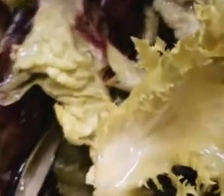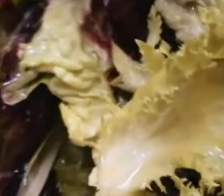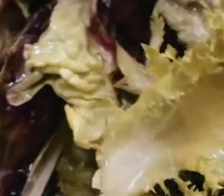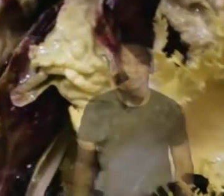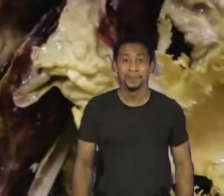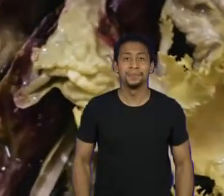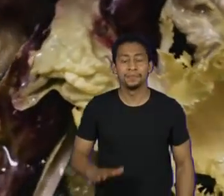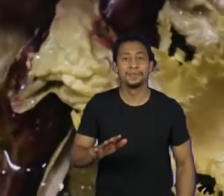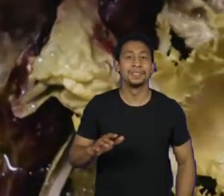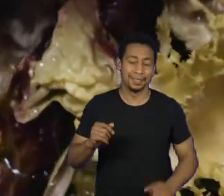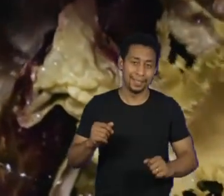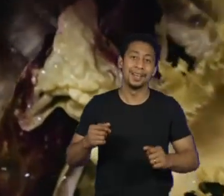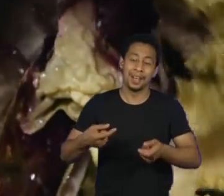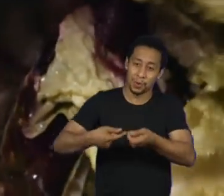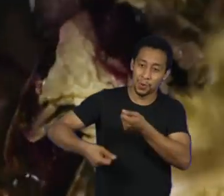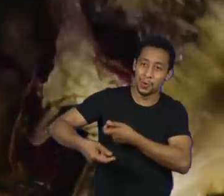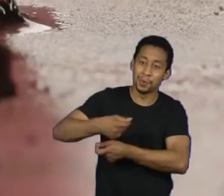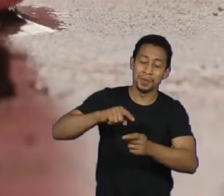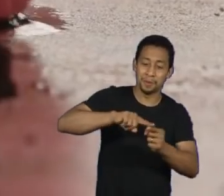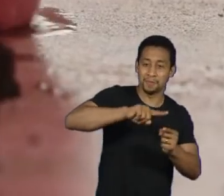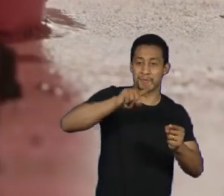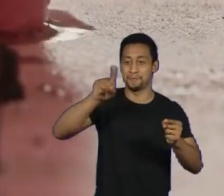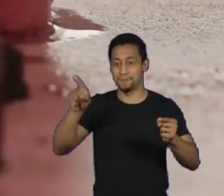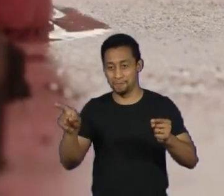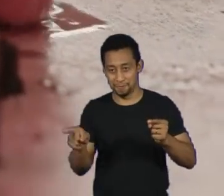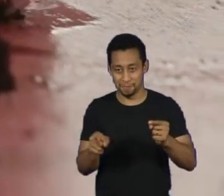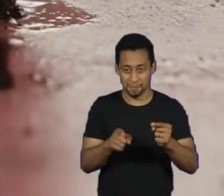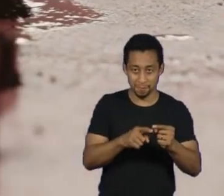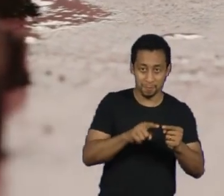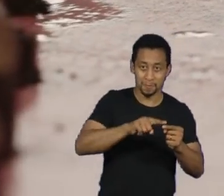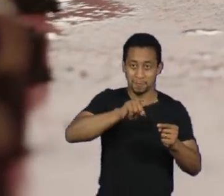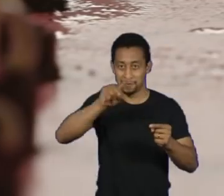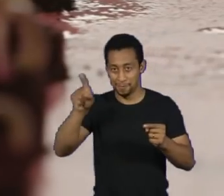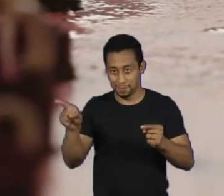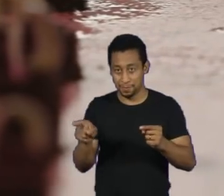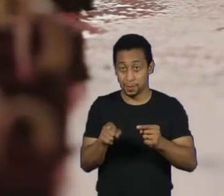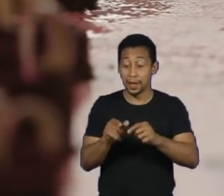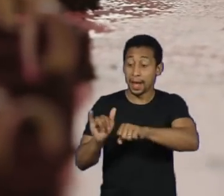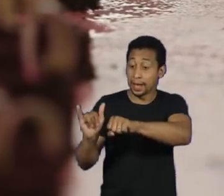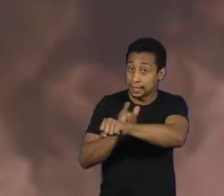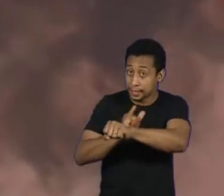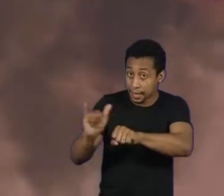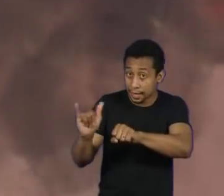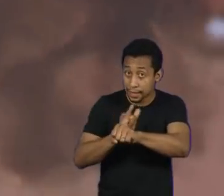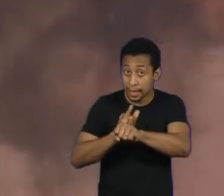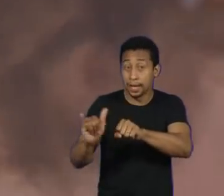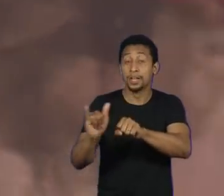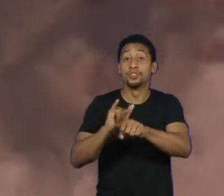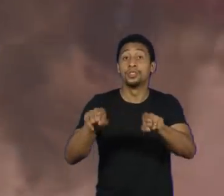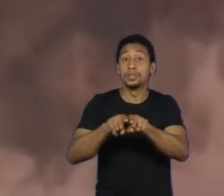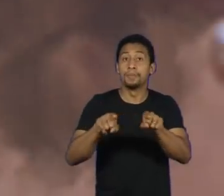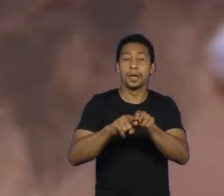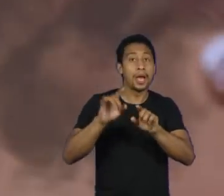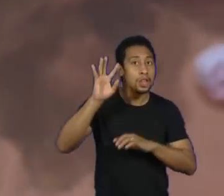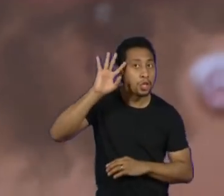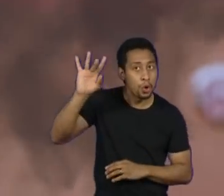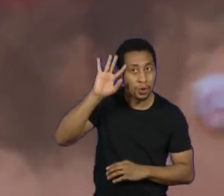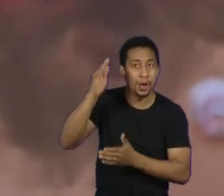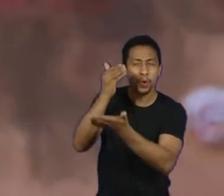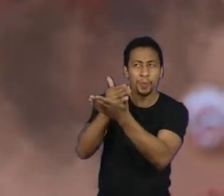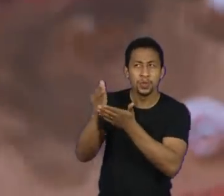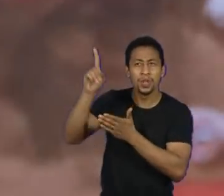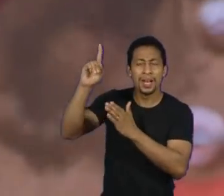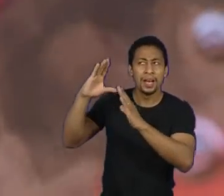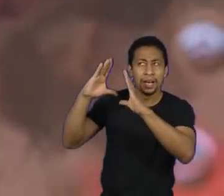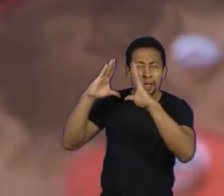Como o pensamento circular, as estratégias, as teorias, os conceitos circulares surgiram muito na Holanda, um pouco na Inglaterra, mas a